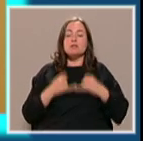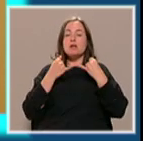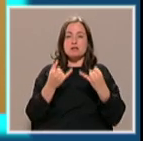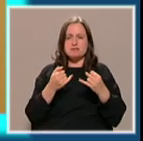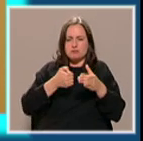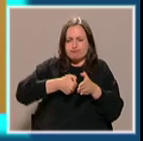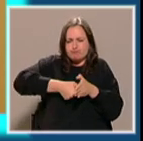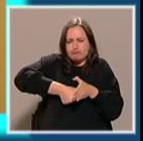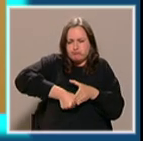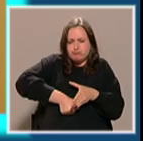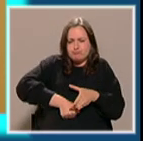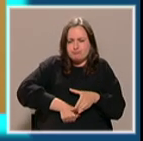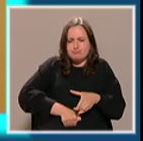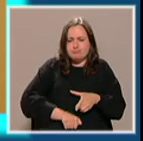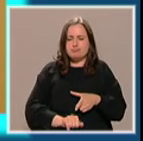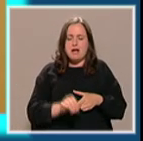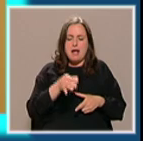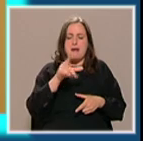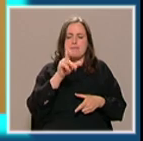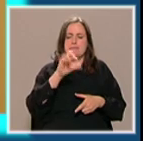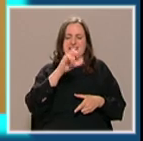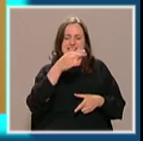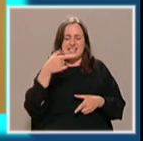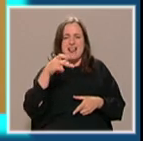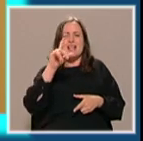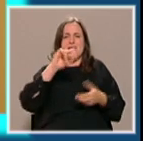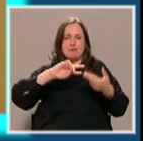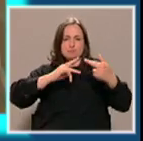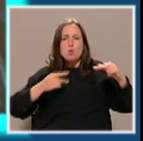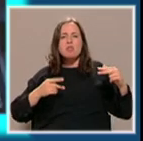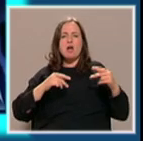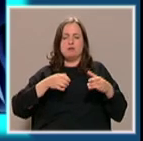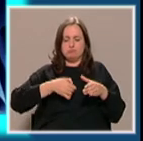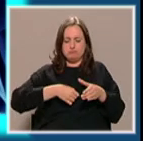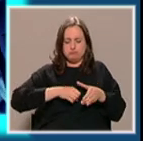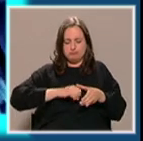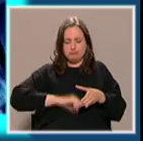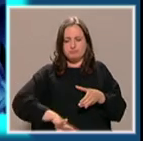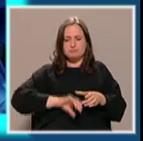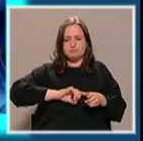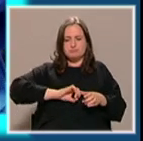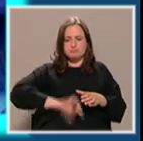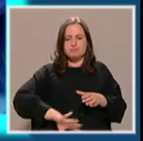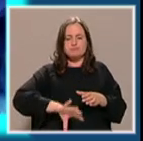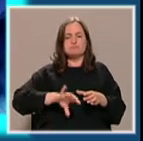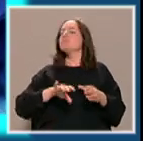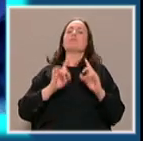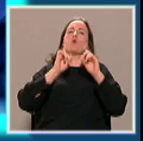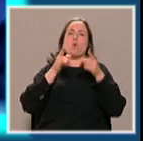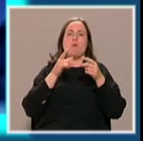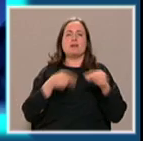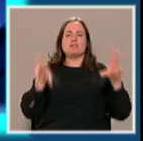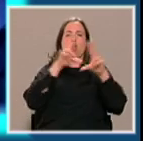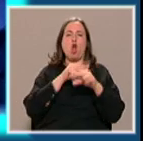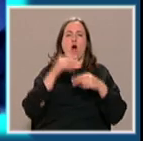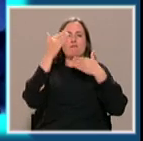a expulsão da placenta e restantes anexos embrionários. Dando-se agora início a uma nova fase